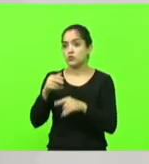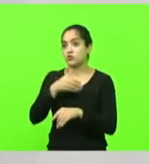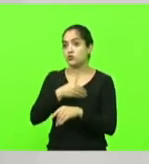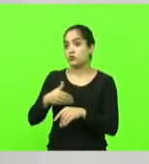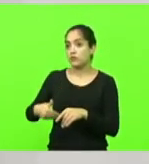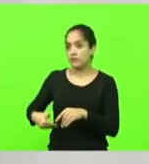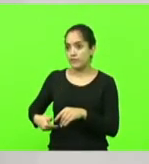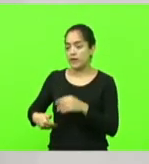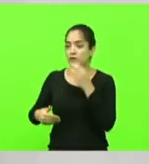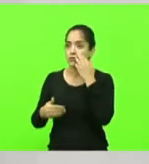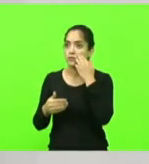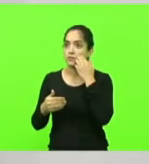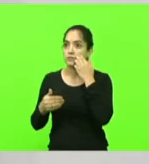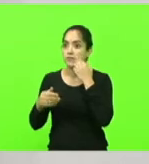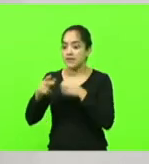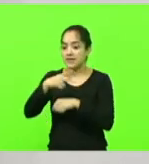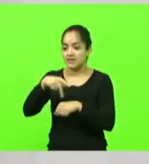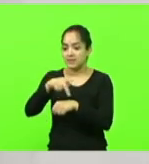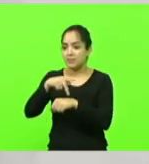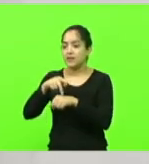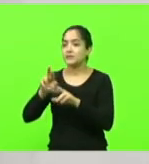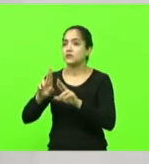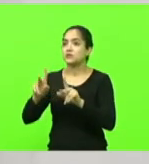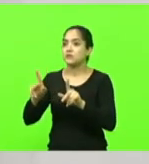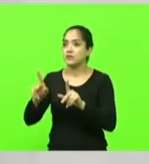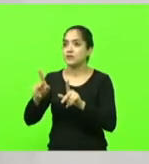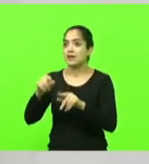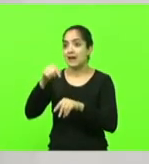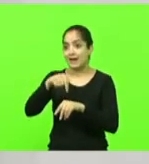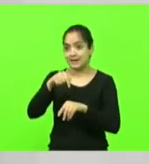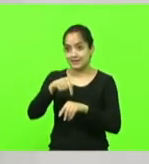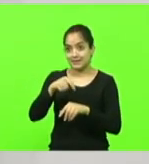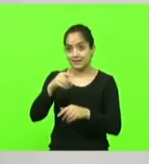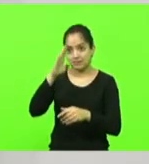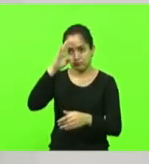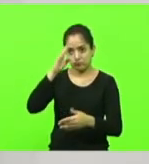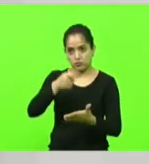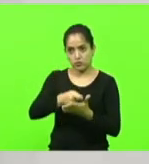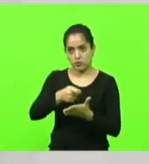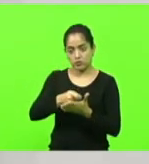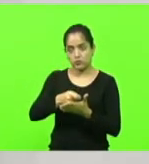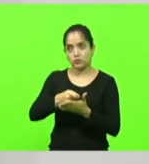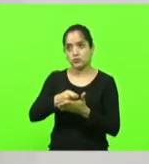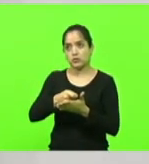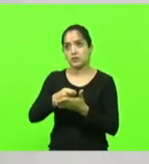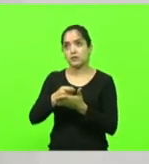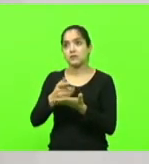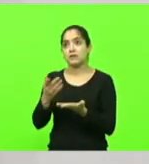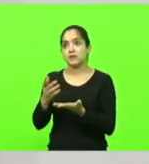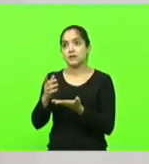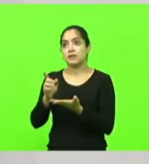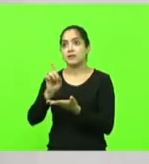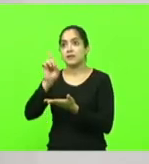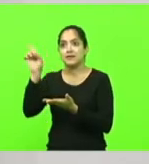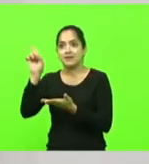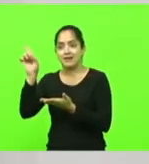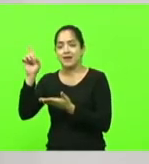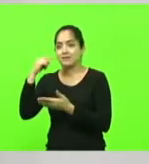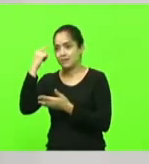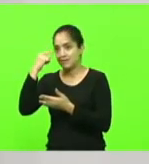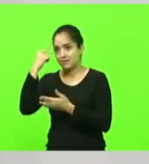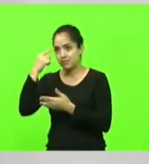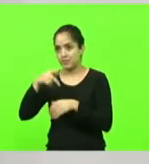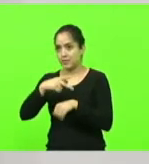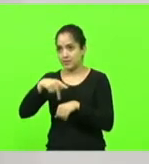em países diferentes. A ditadura aqui, as duas ditaduras, né, e a de General Franco na Espanha,